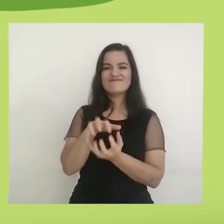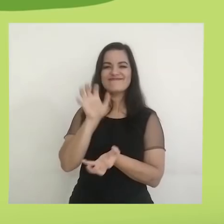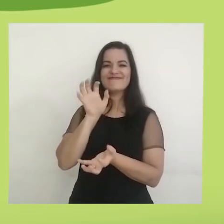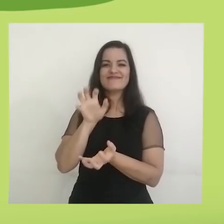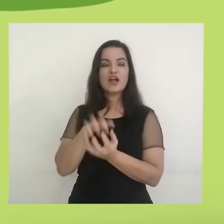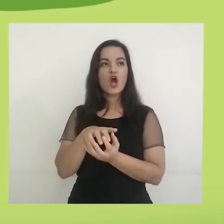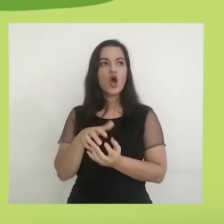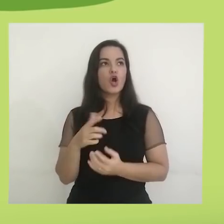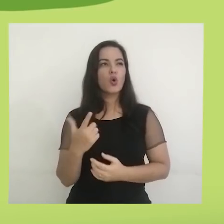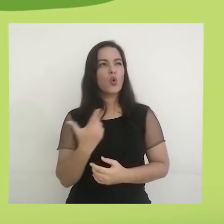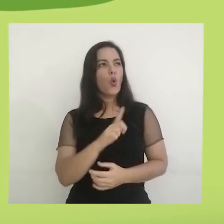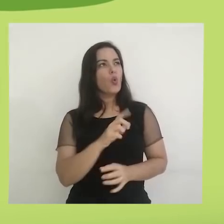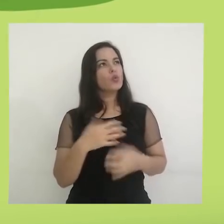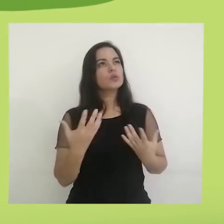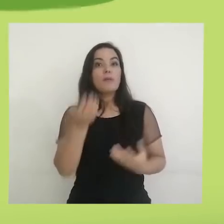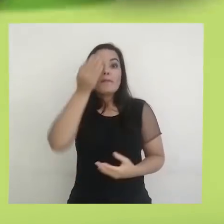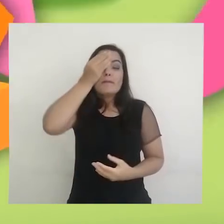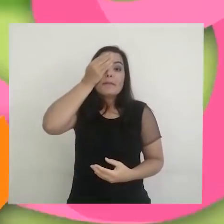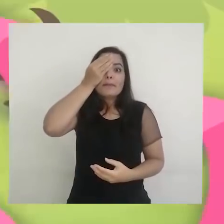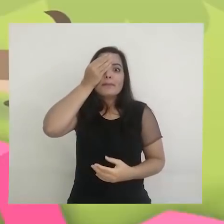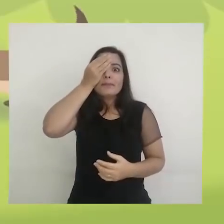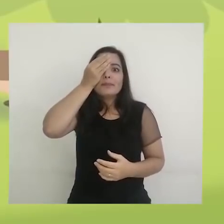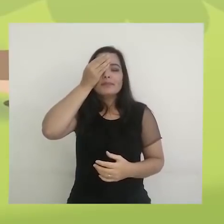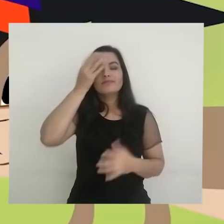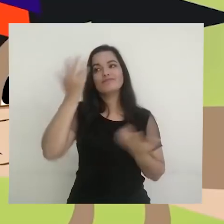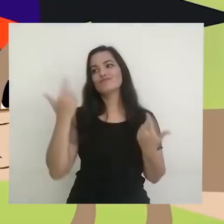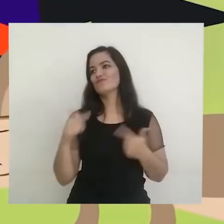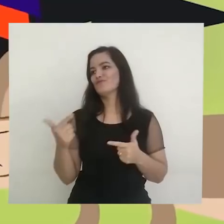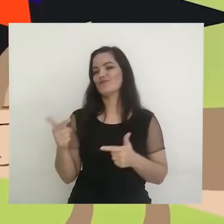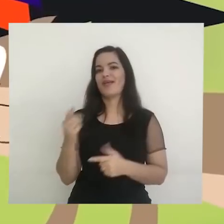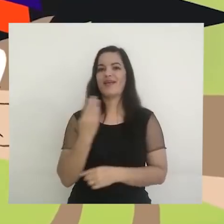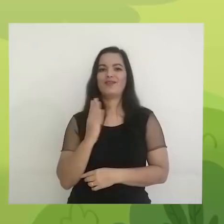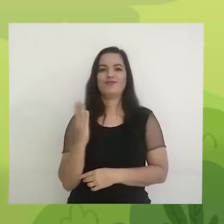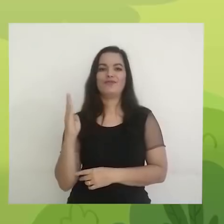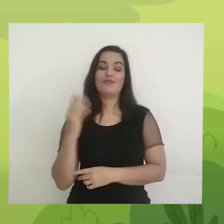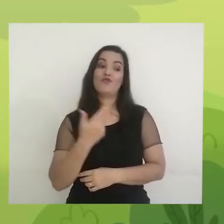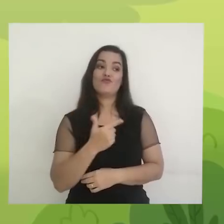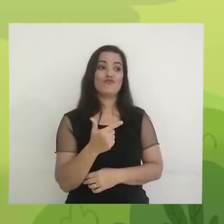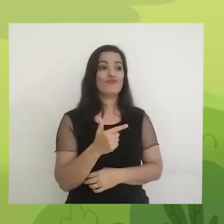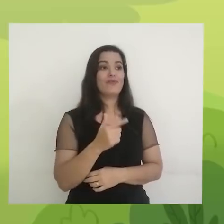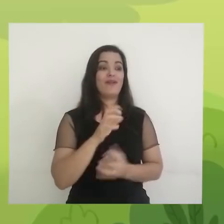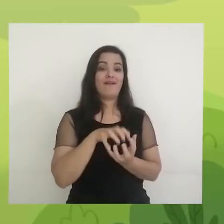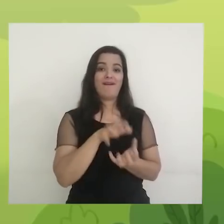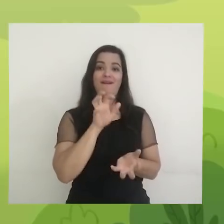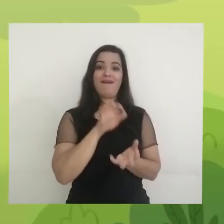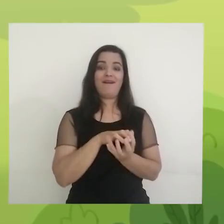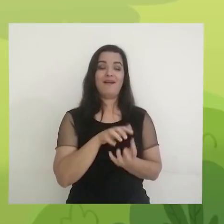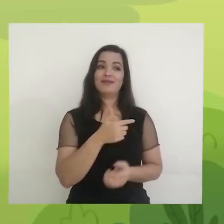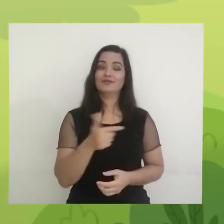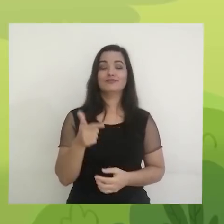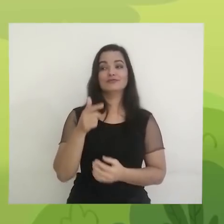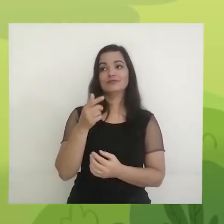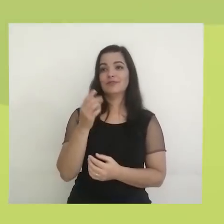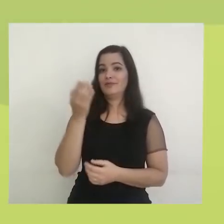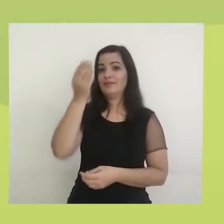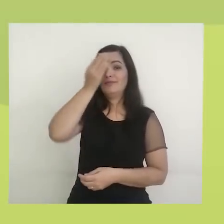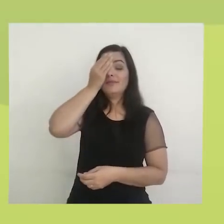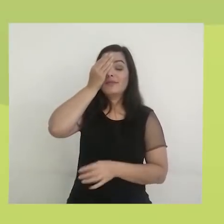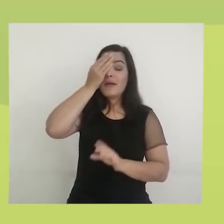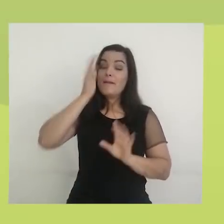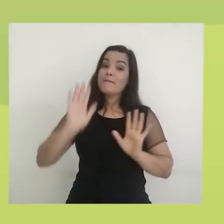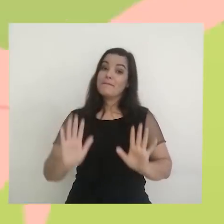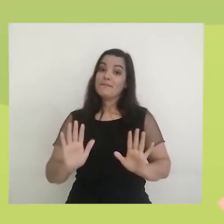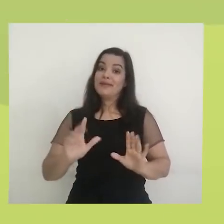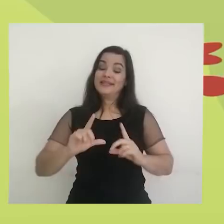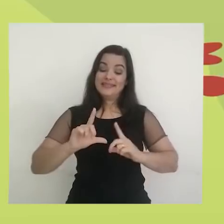e uma de pirata. Não tem de tubarão, nem de dragão ou de pirata. Mas